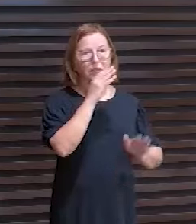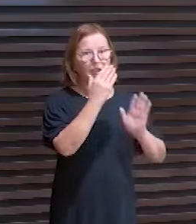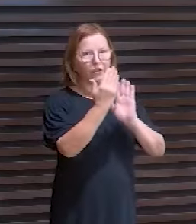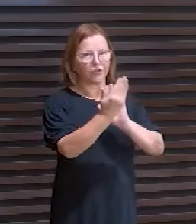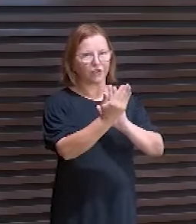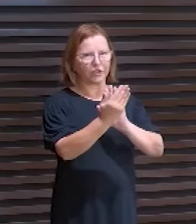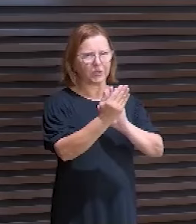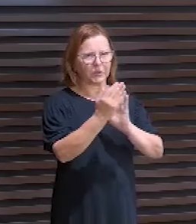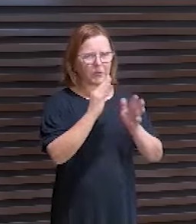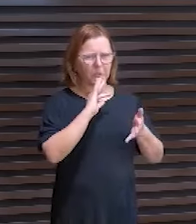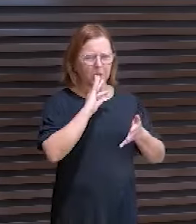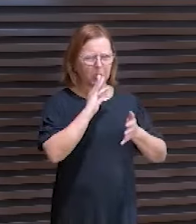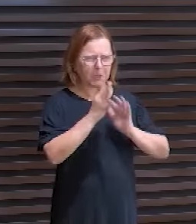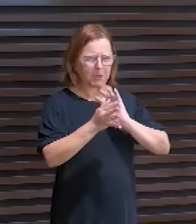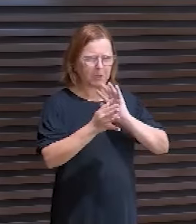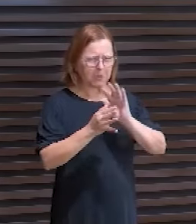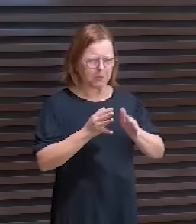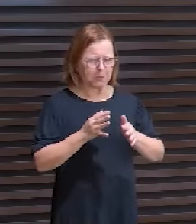acusações